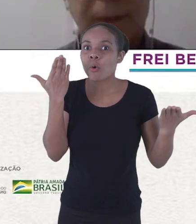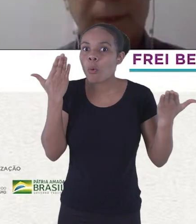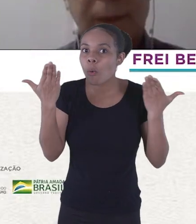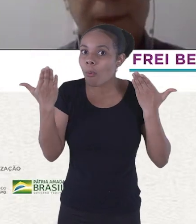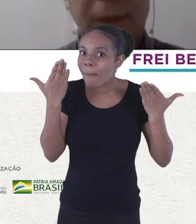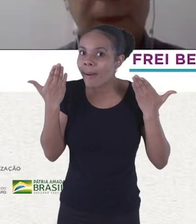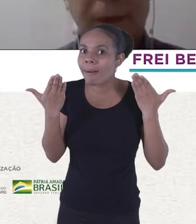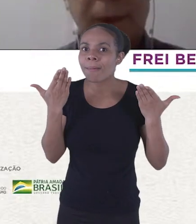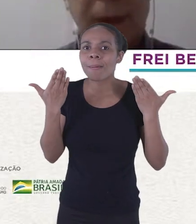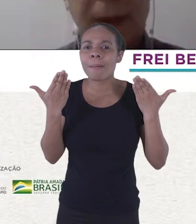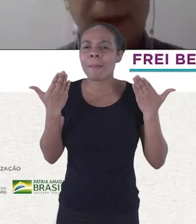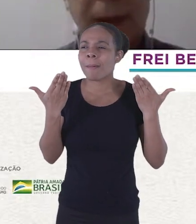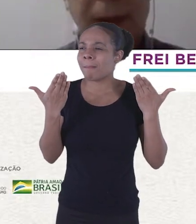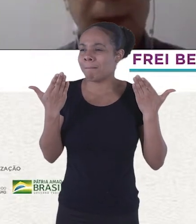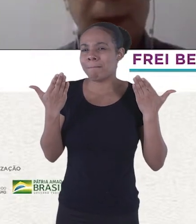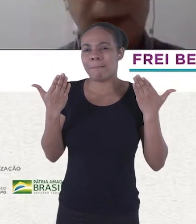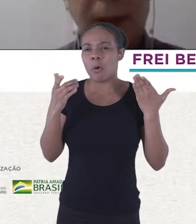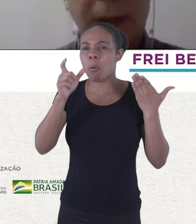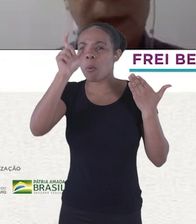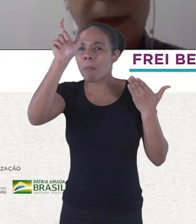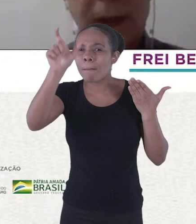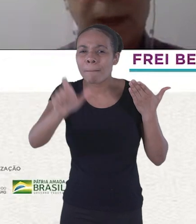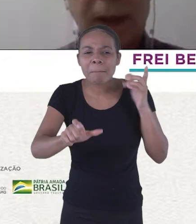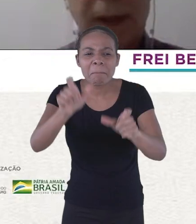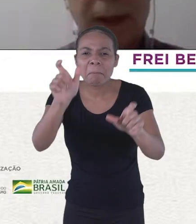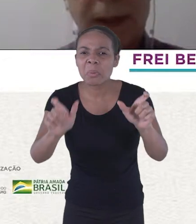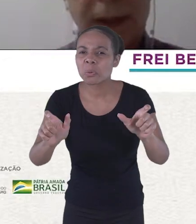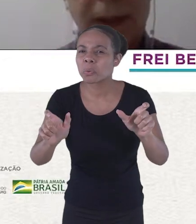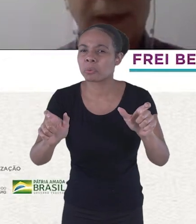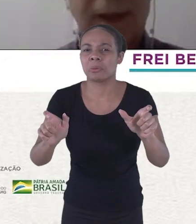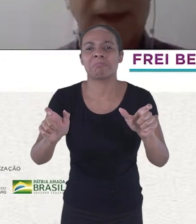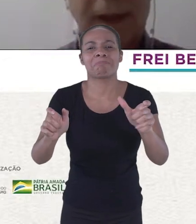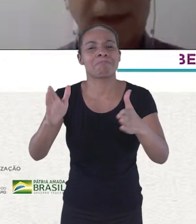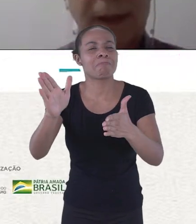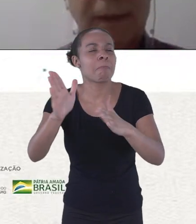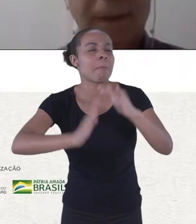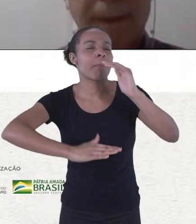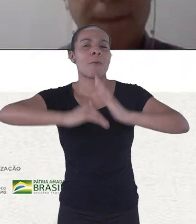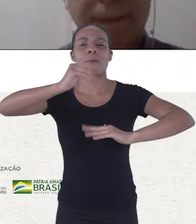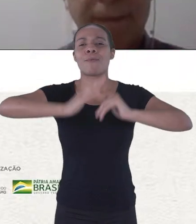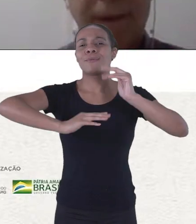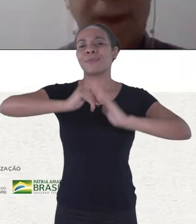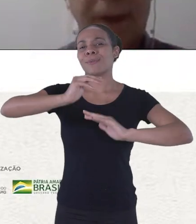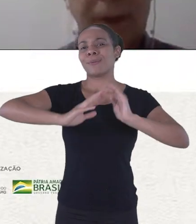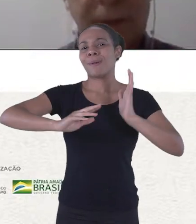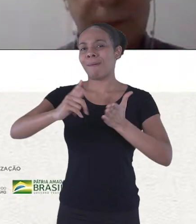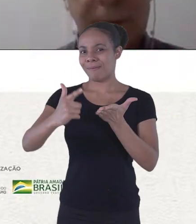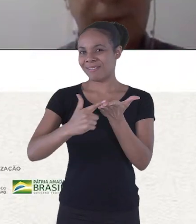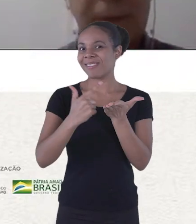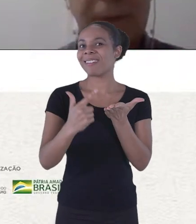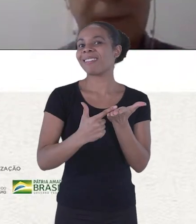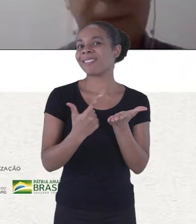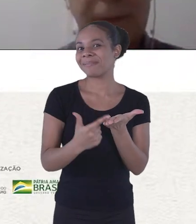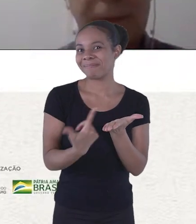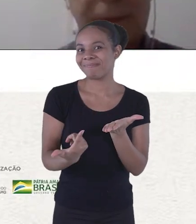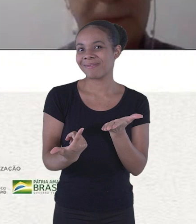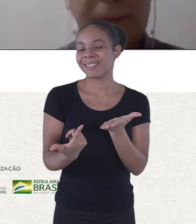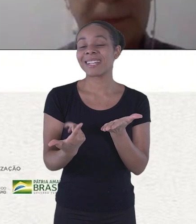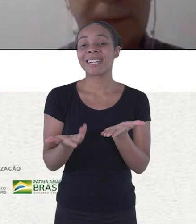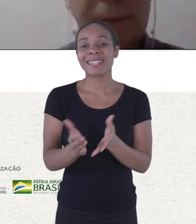com um dos melhores contistas de todos os tempos. Hemingway é um grande escritor, mas se eu tiver que colocar num panteão,